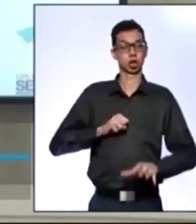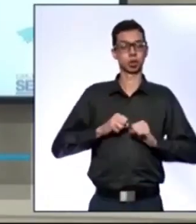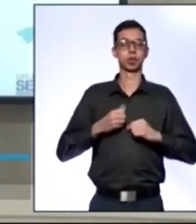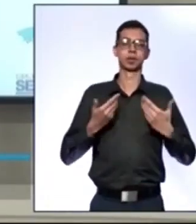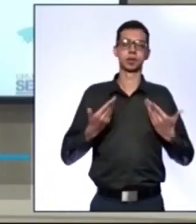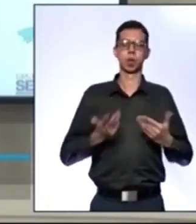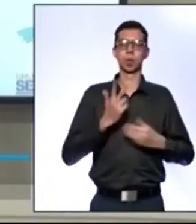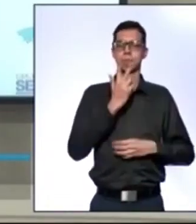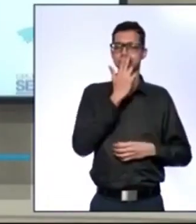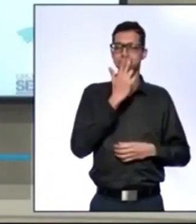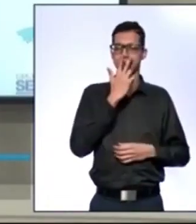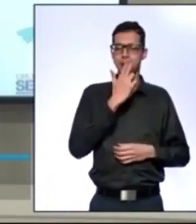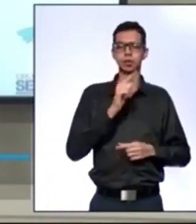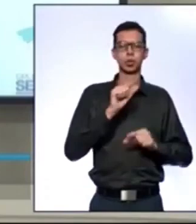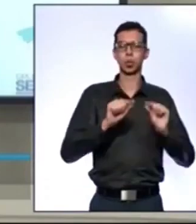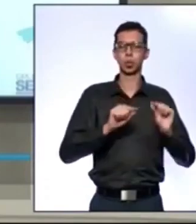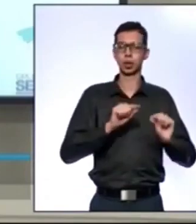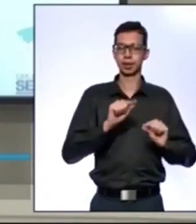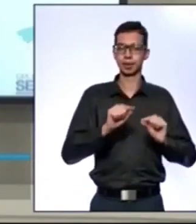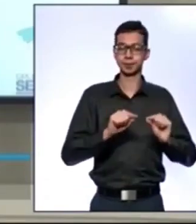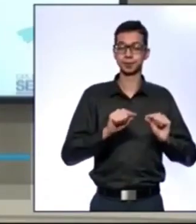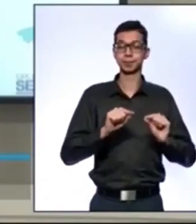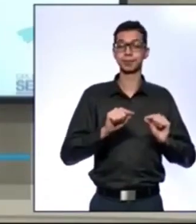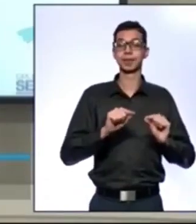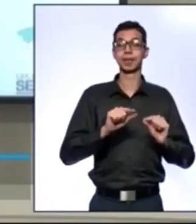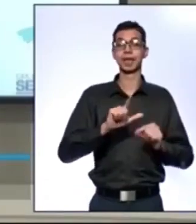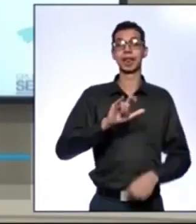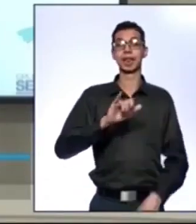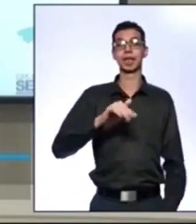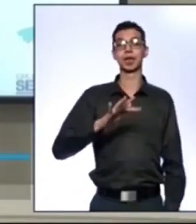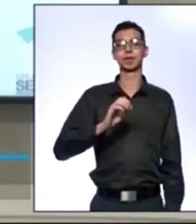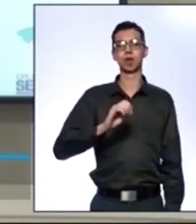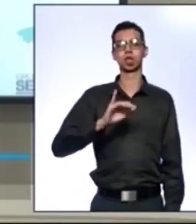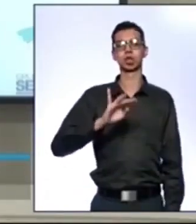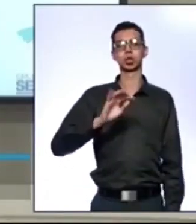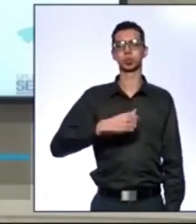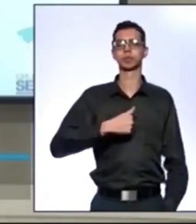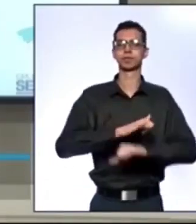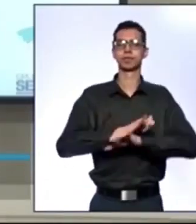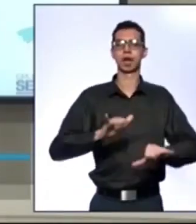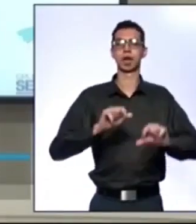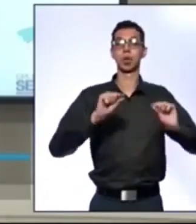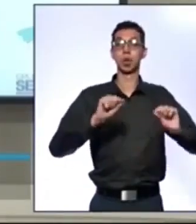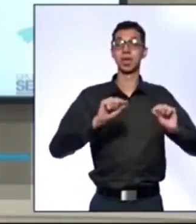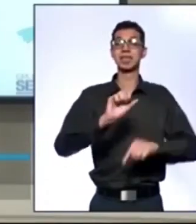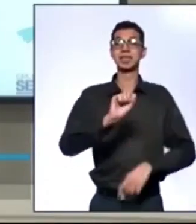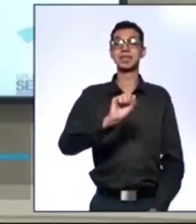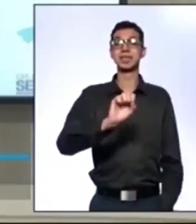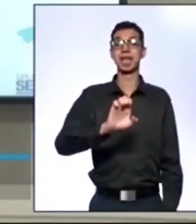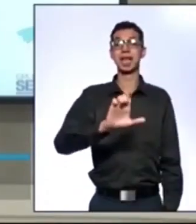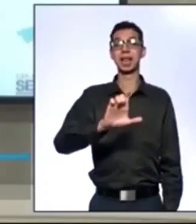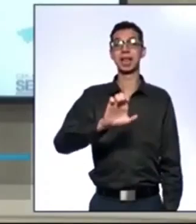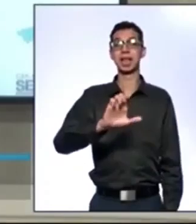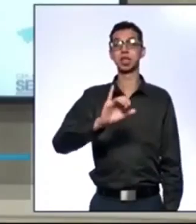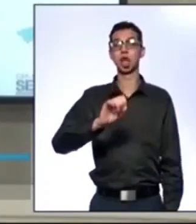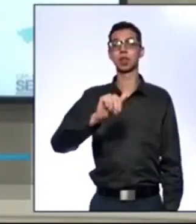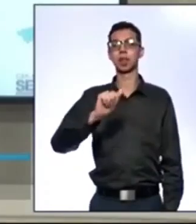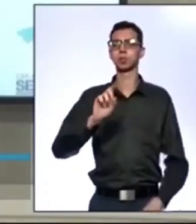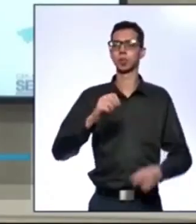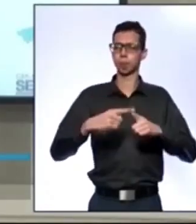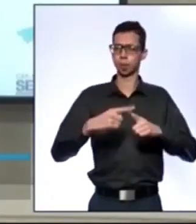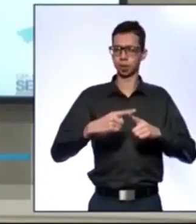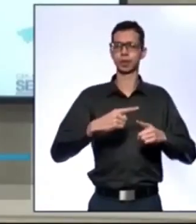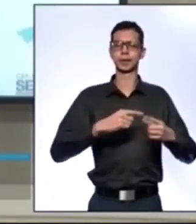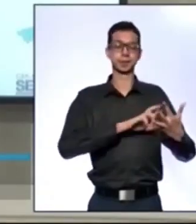selecionado. Então, quando um vírus, uma bactéria, um verme, um protozoário, entra